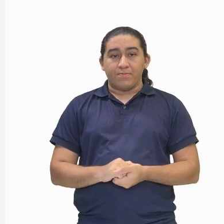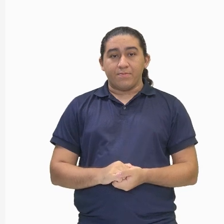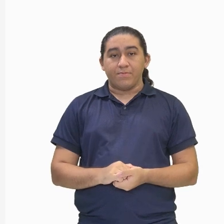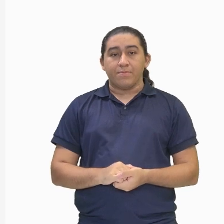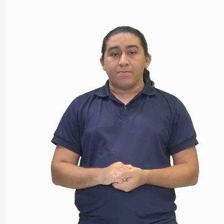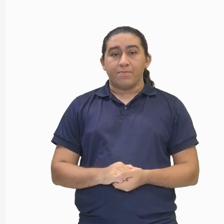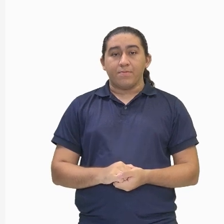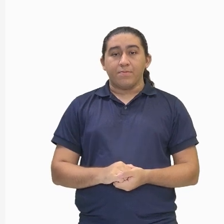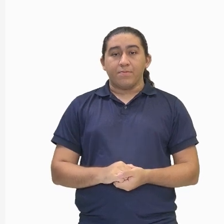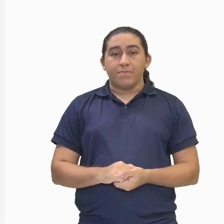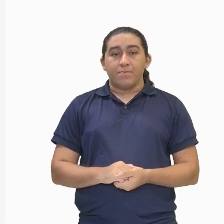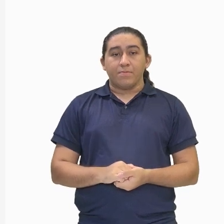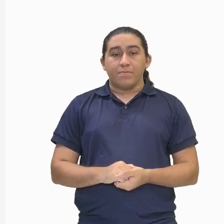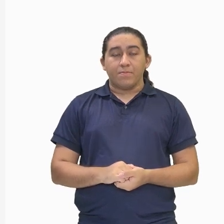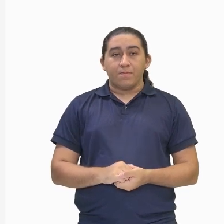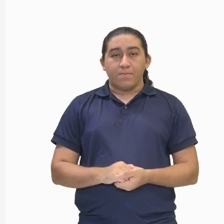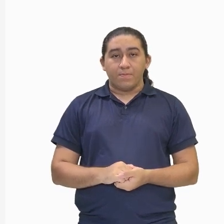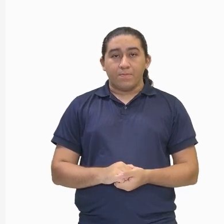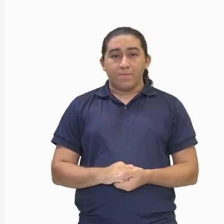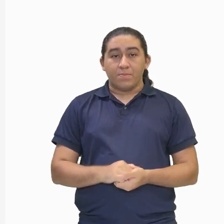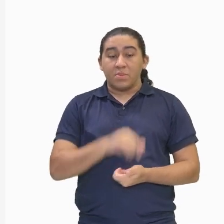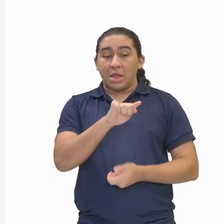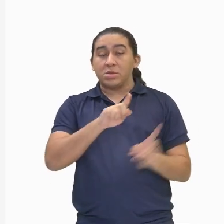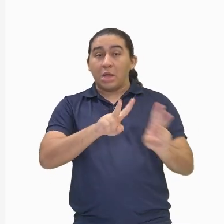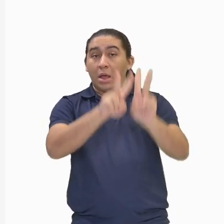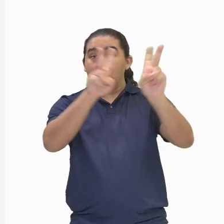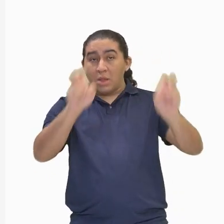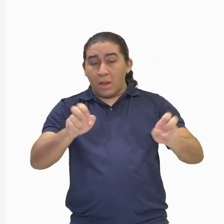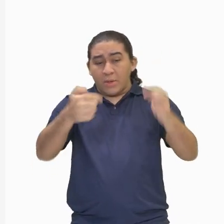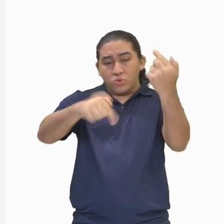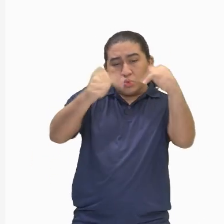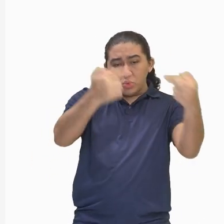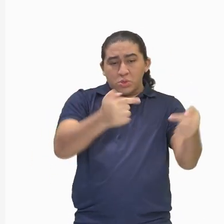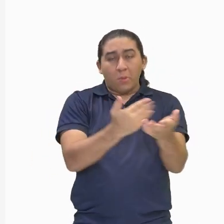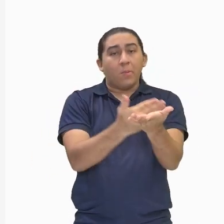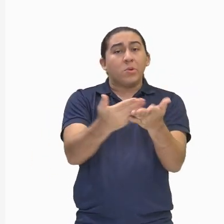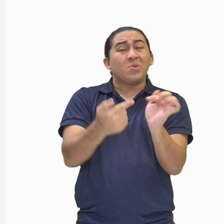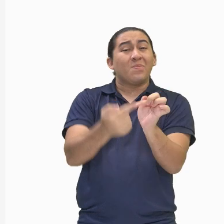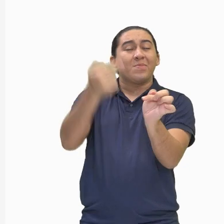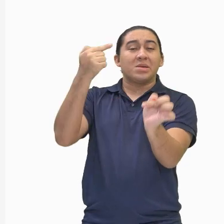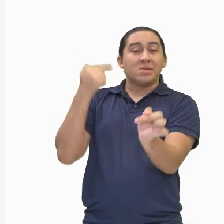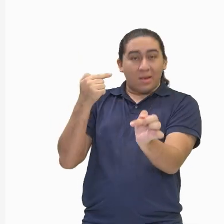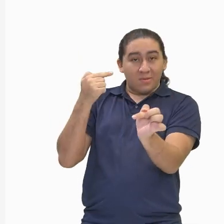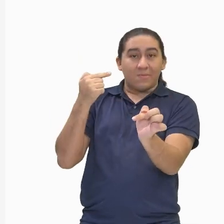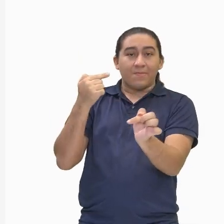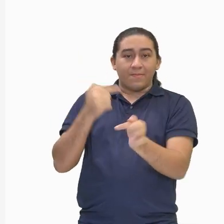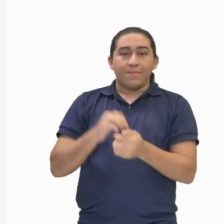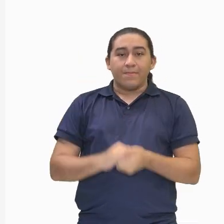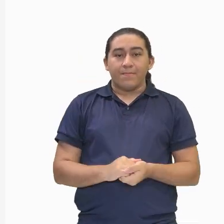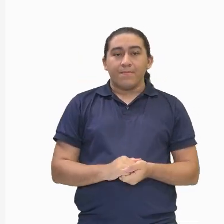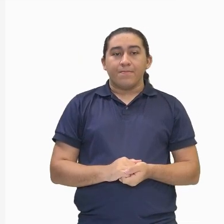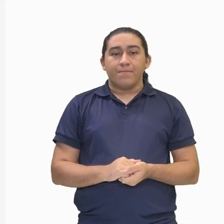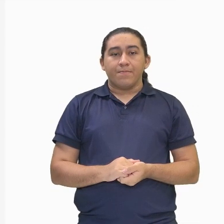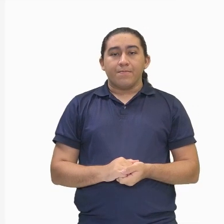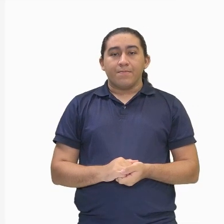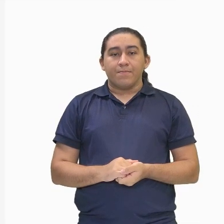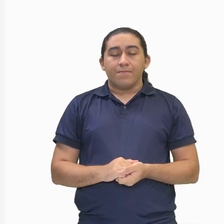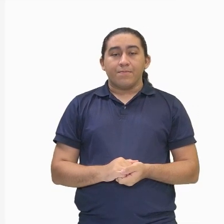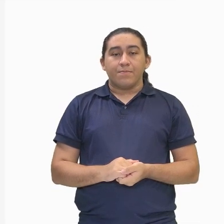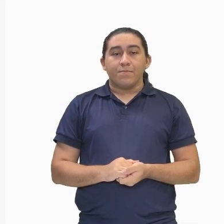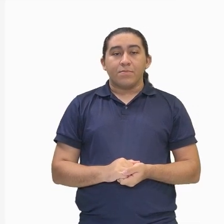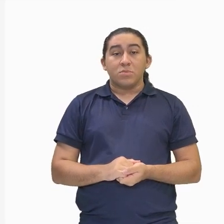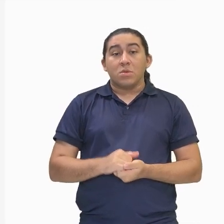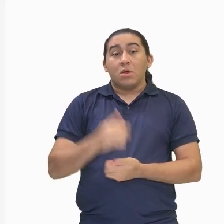Os estudos sobre energia elétrica, eles começaram muito tempo atrás, pessoal. Olha só, foi o